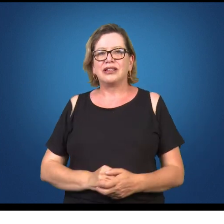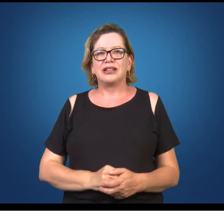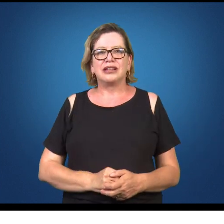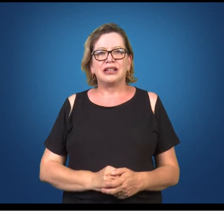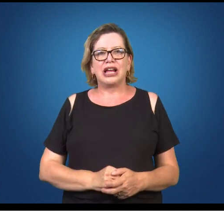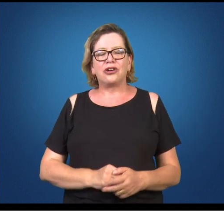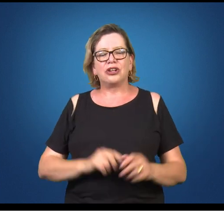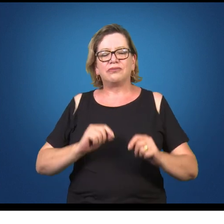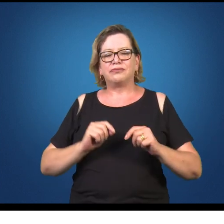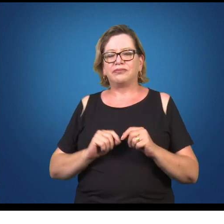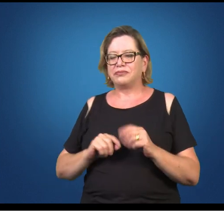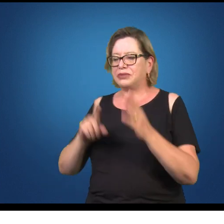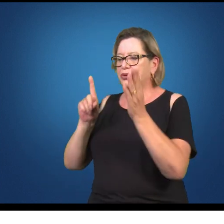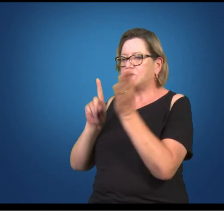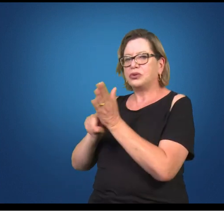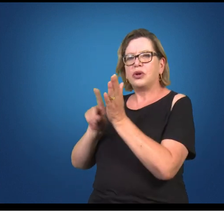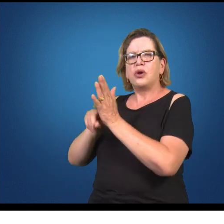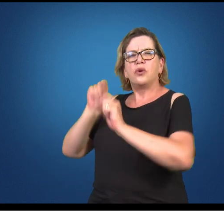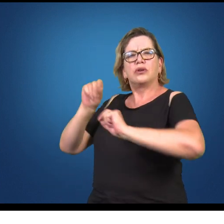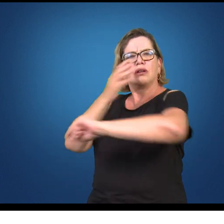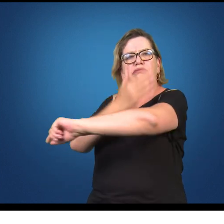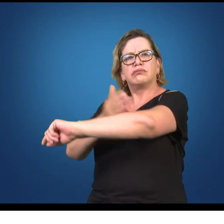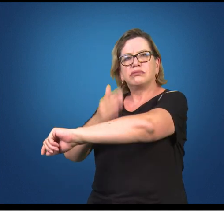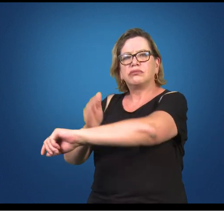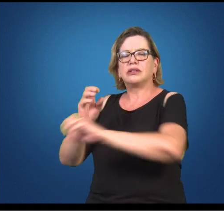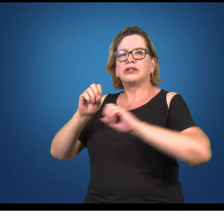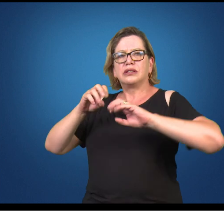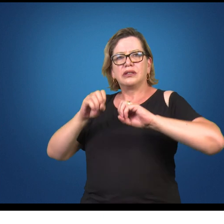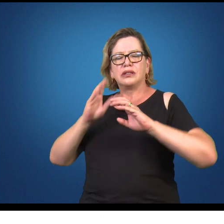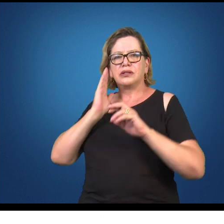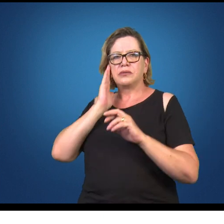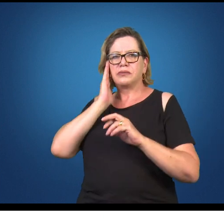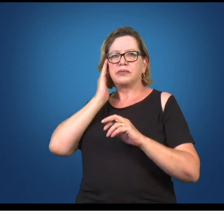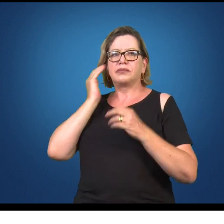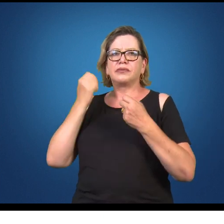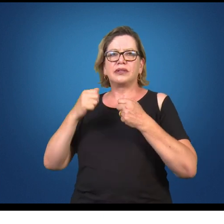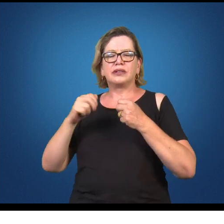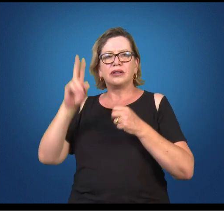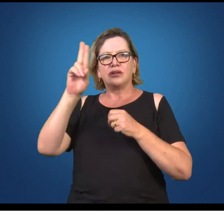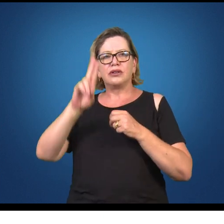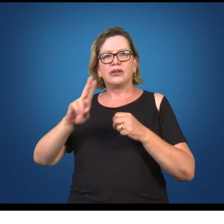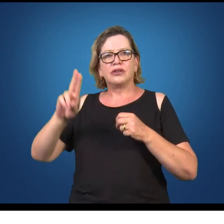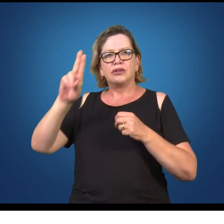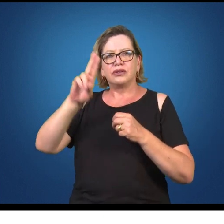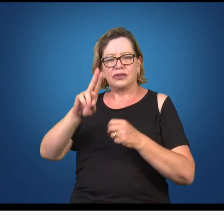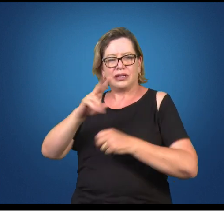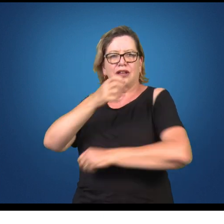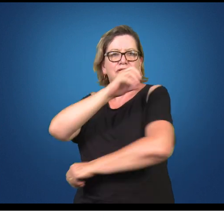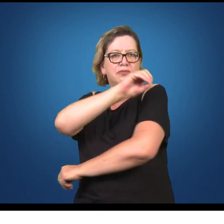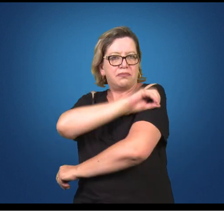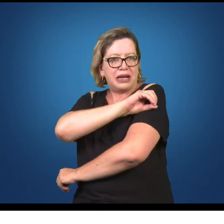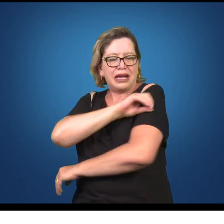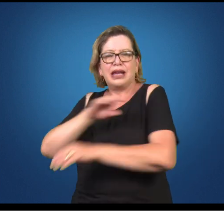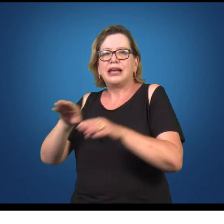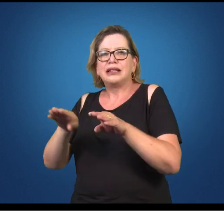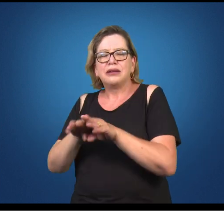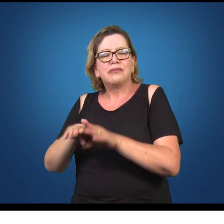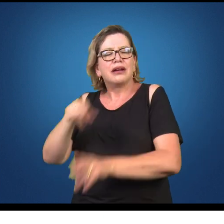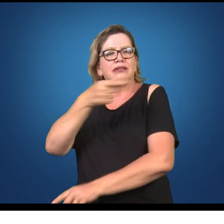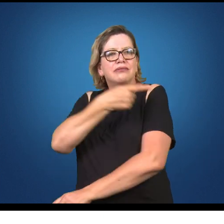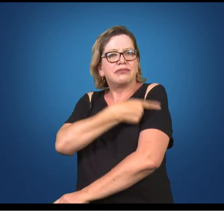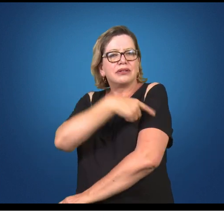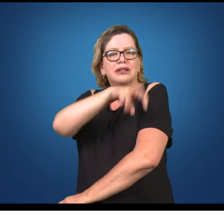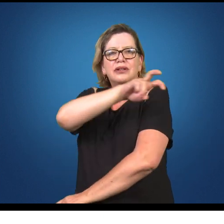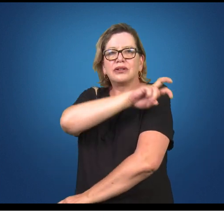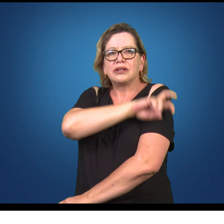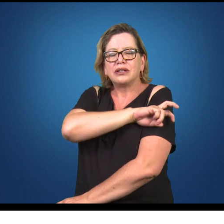ser a ênfase nas práticas educativas relacionadas ao ensino de arte nesses dois níveis de ensino que nós estamos conversando, nas séries iniciais de